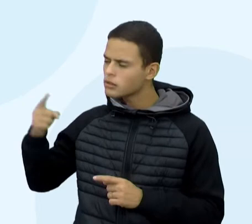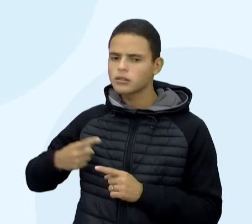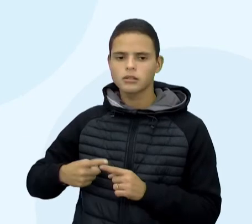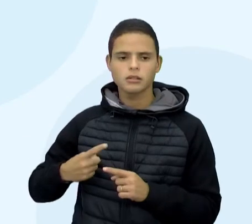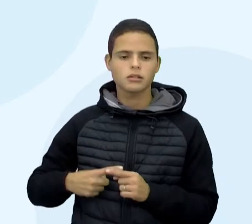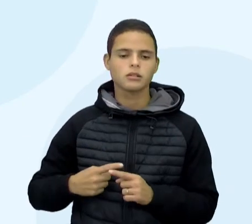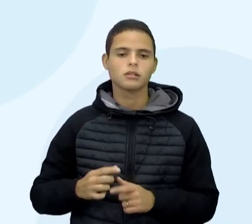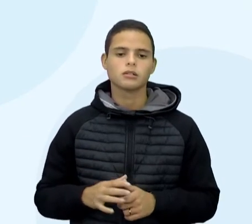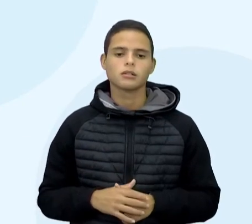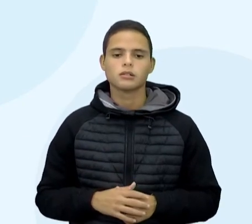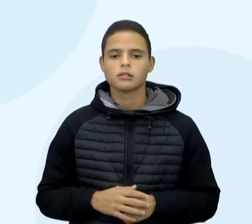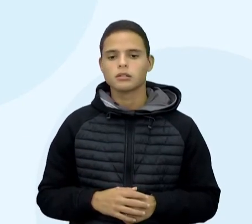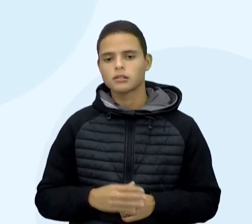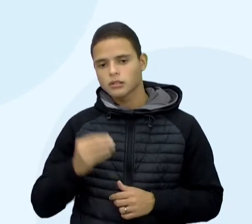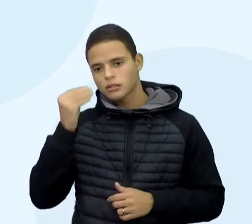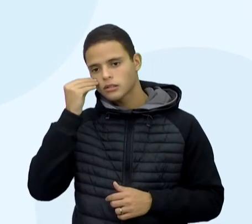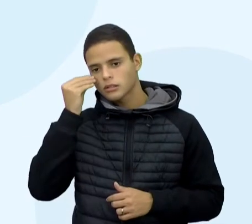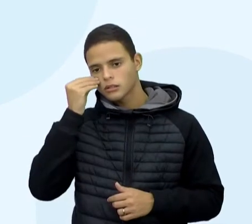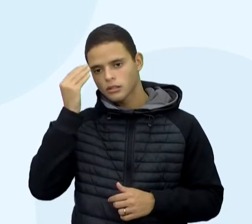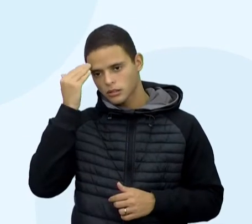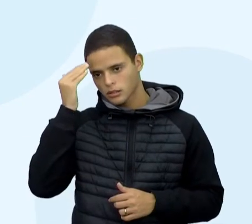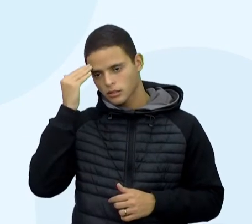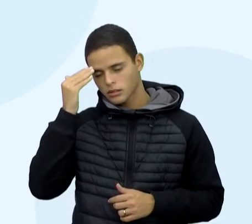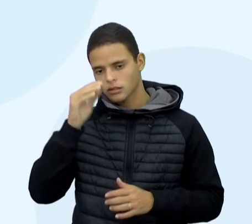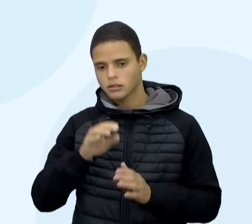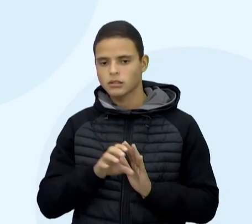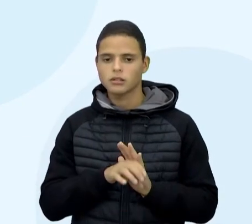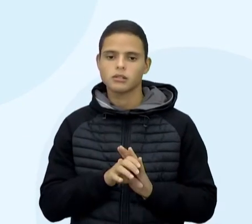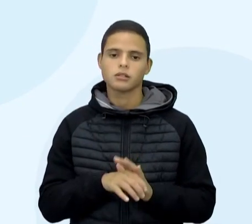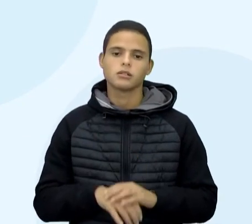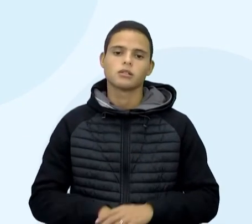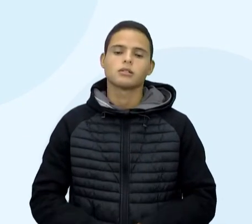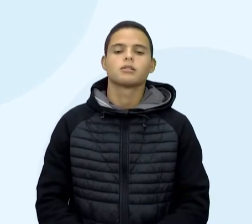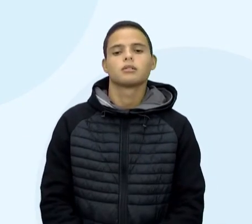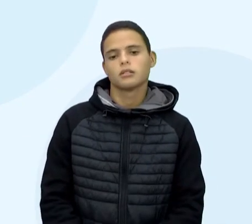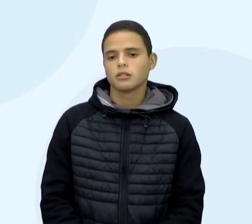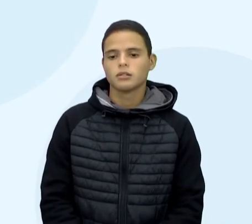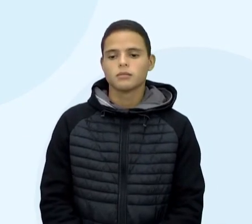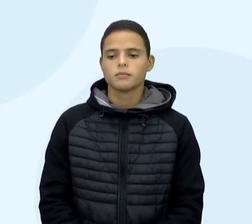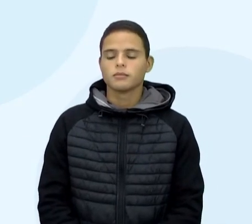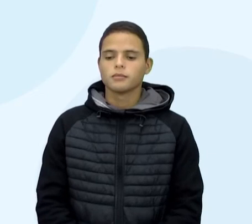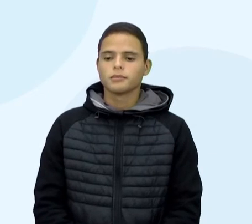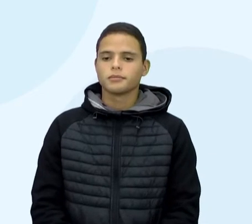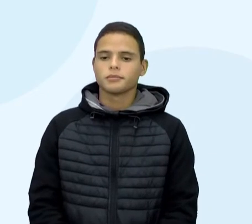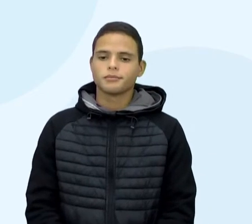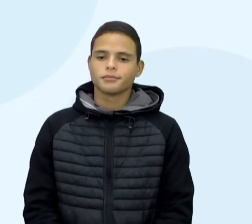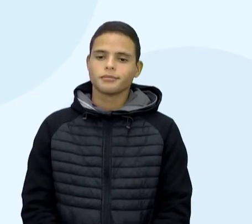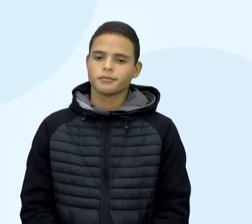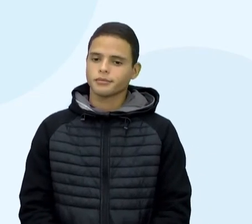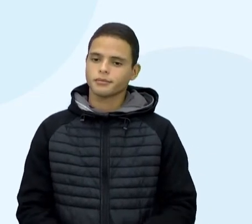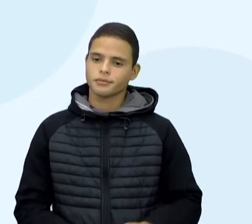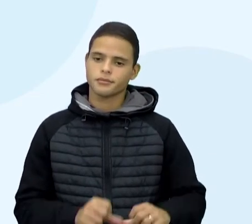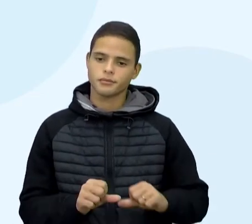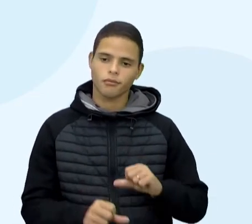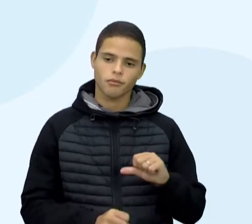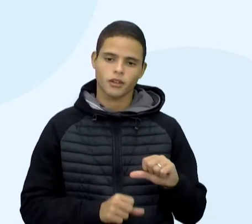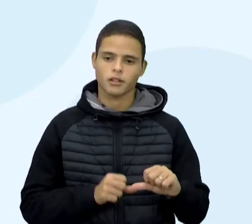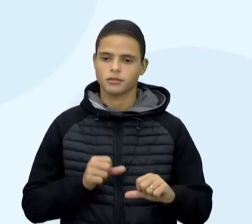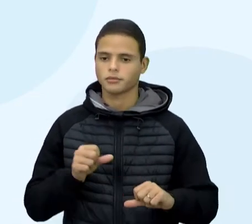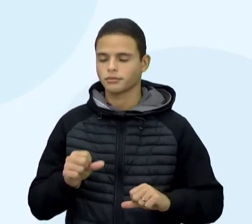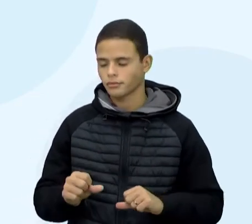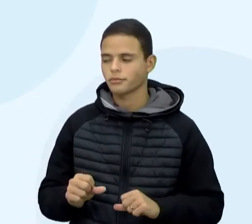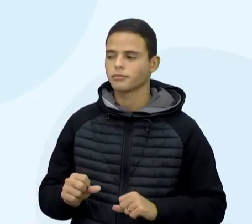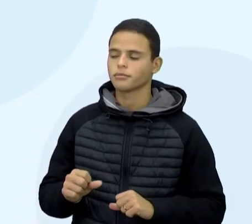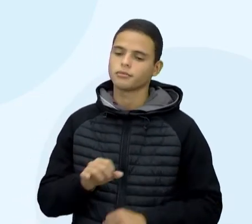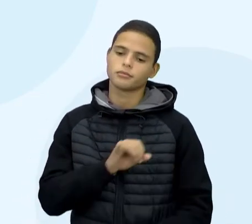cabeça, né? Vamos entender esse conceito. Bem, para adequar o Rio de Janeiro aos moldes,